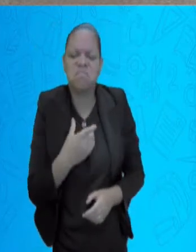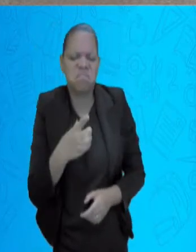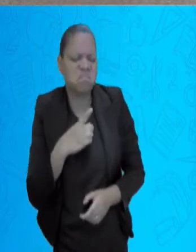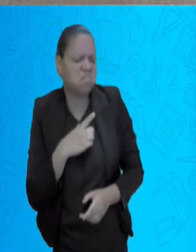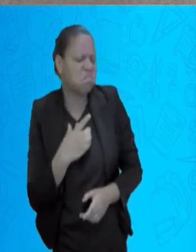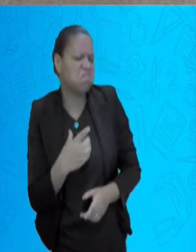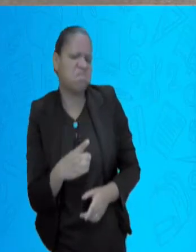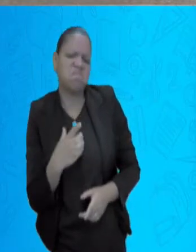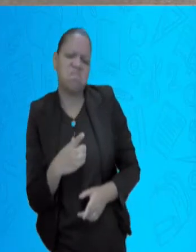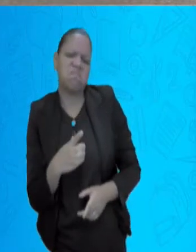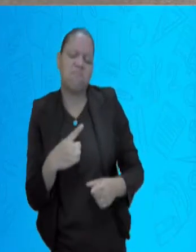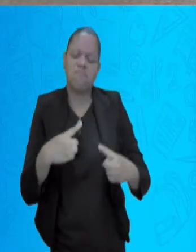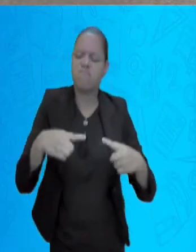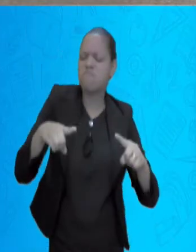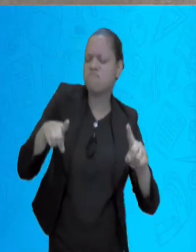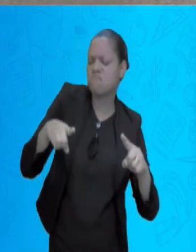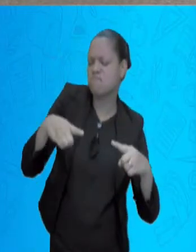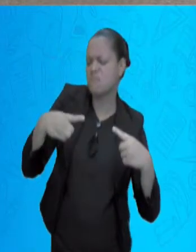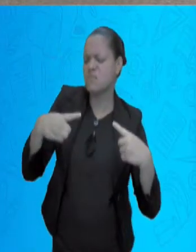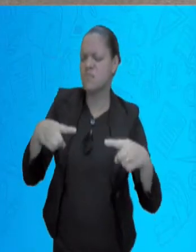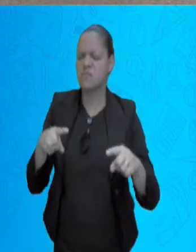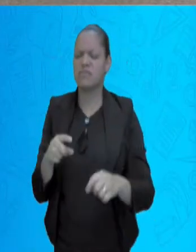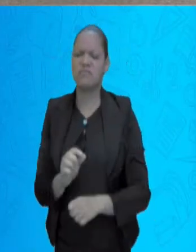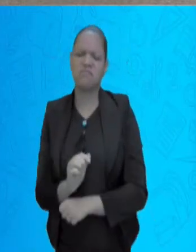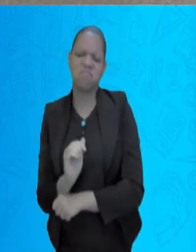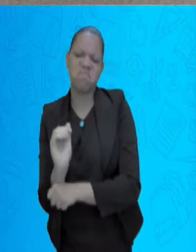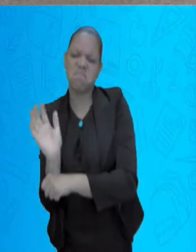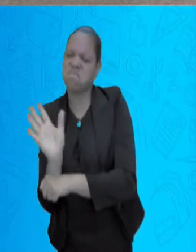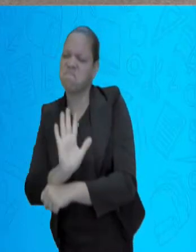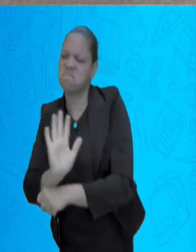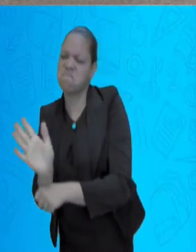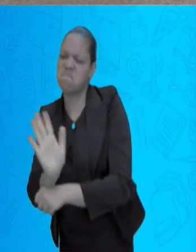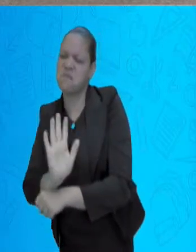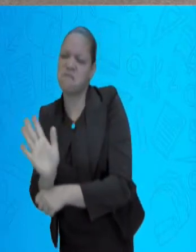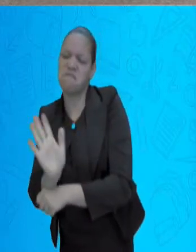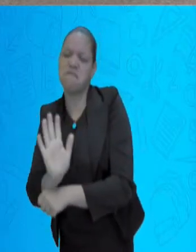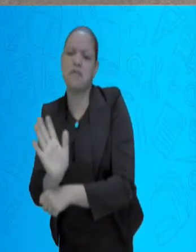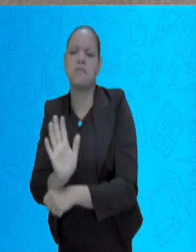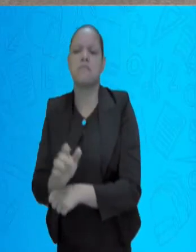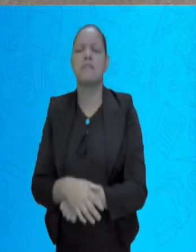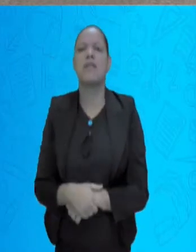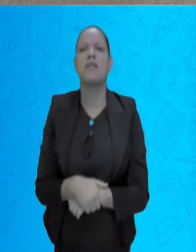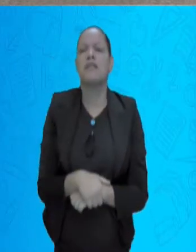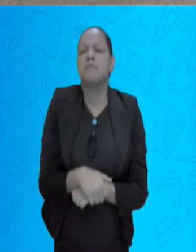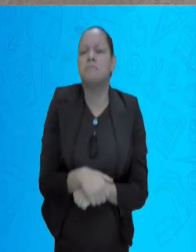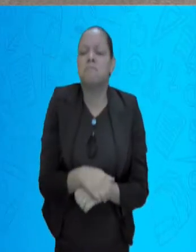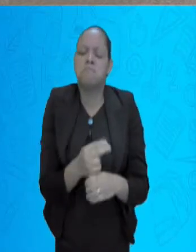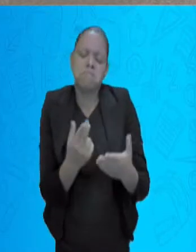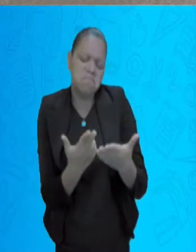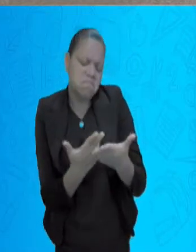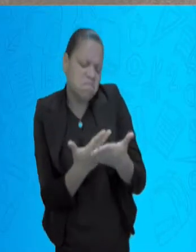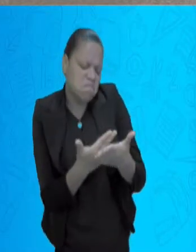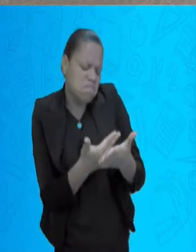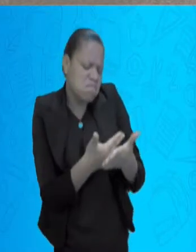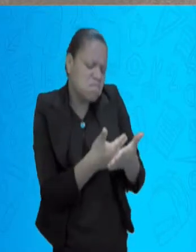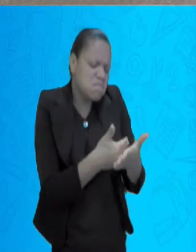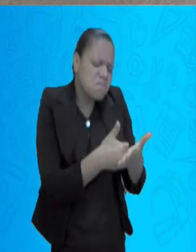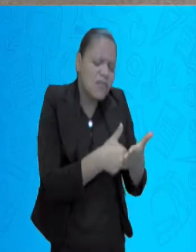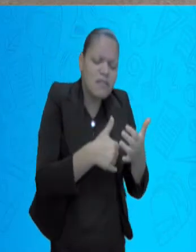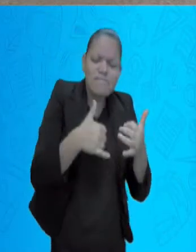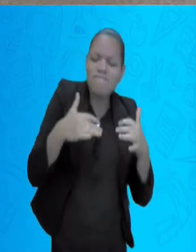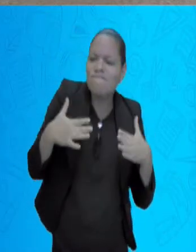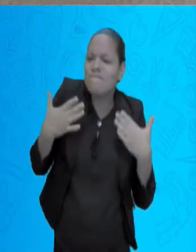música, um desenho animado sem música, uma novela, qualquer coisa que